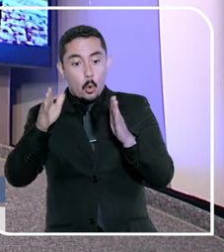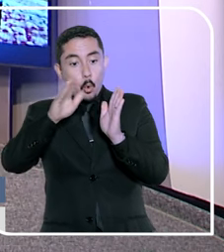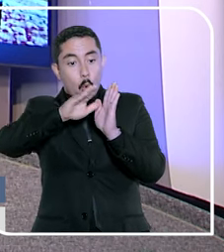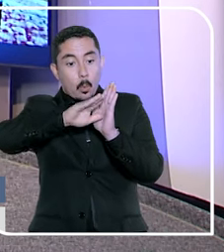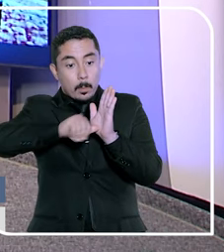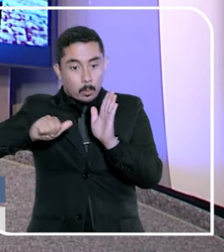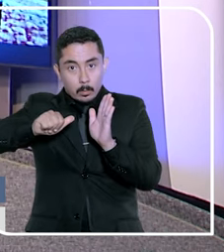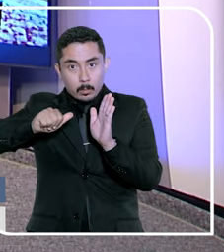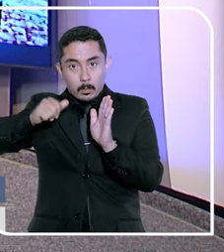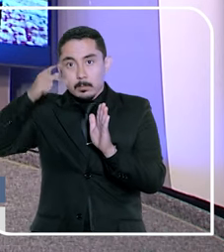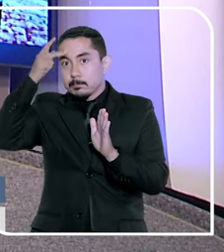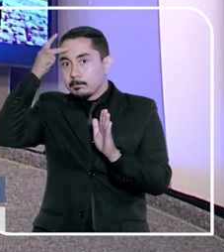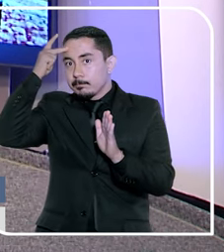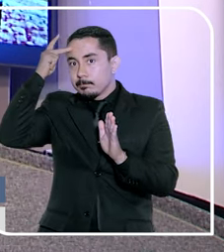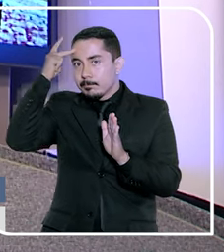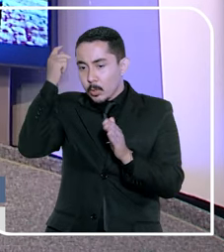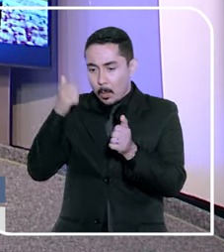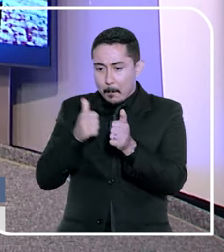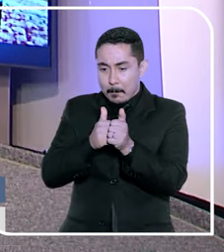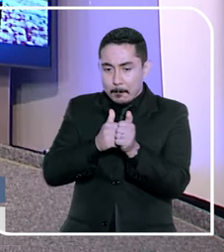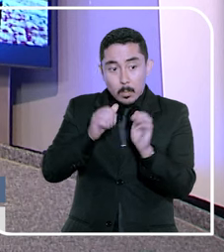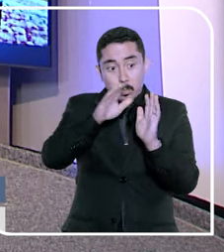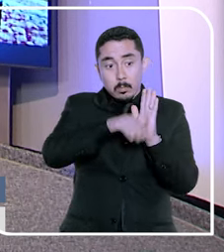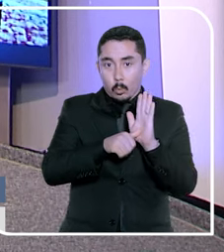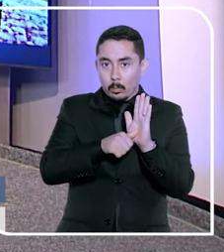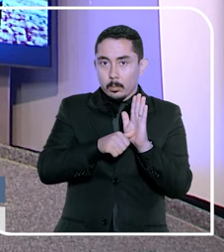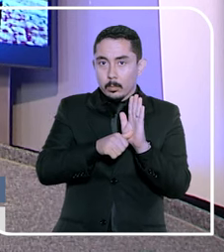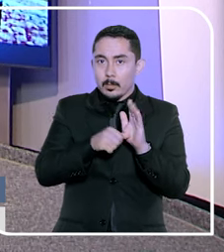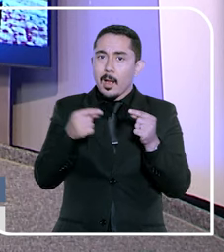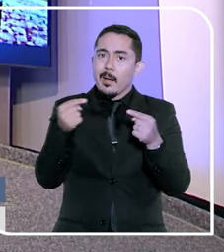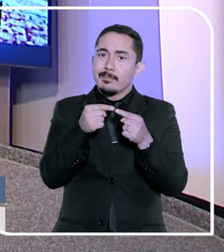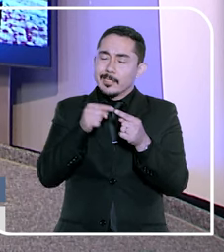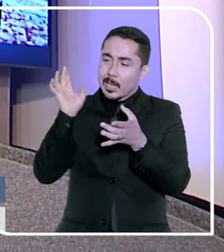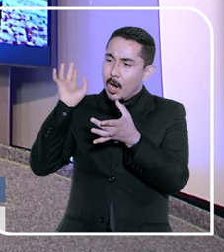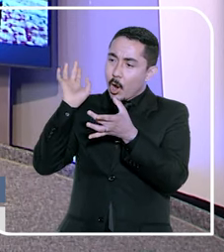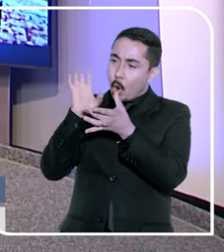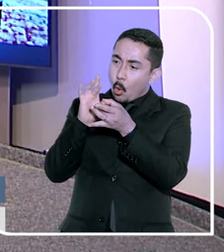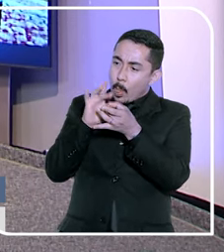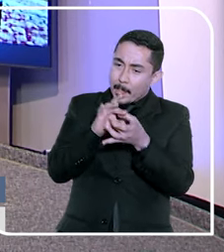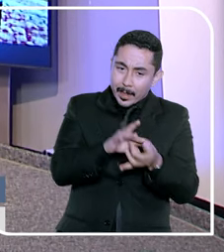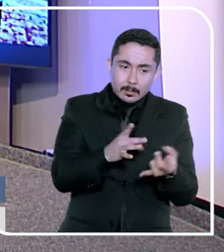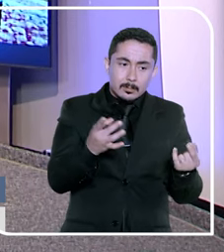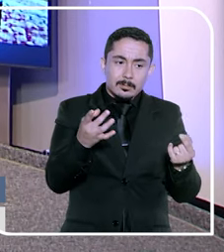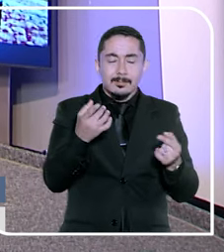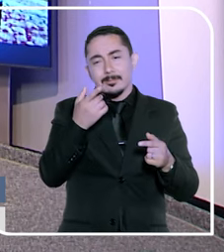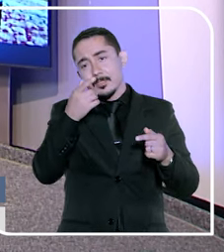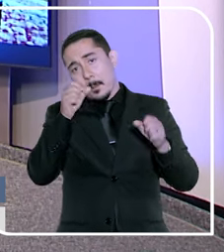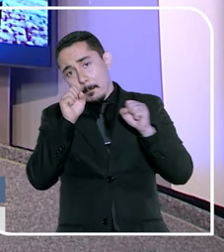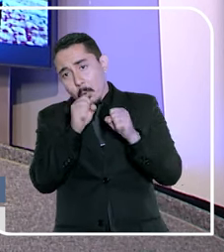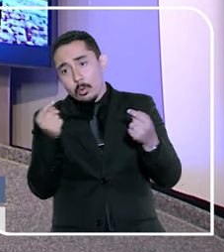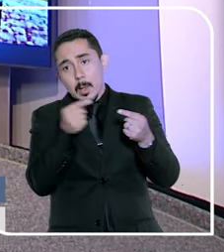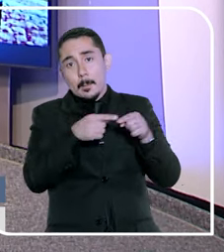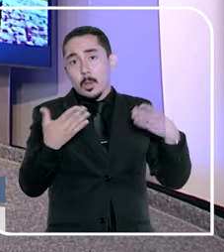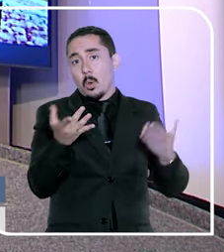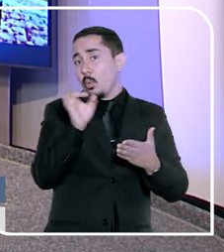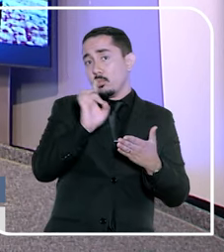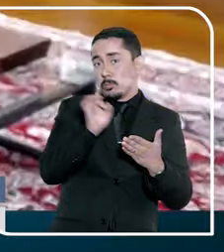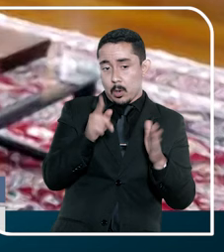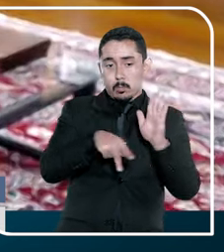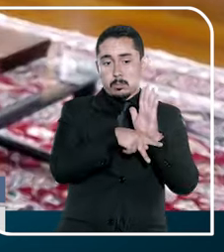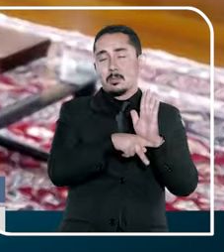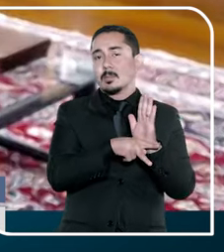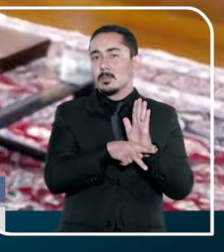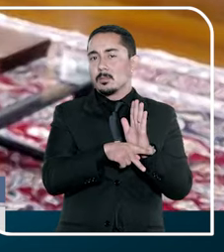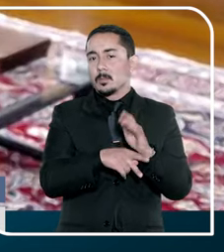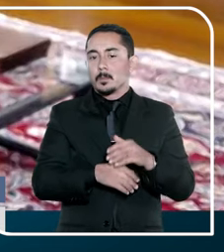assim é gerado todo um contexto que seria ou não aplicado o princípio da insignificância a gente a gente